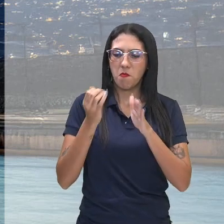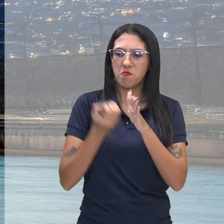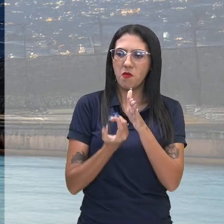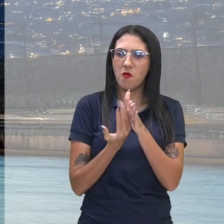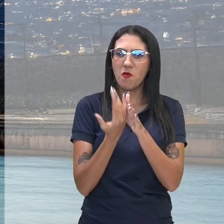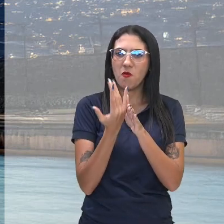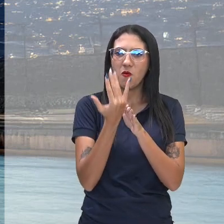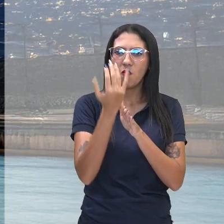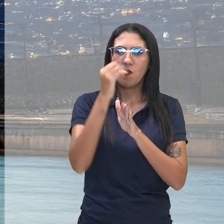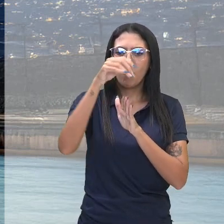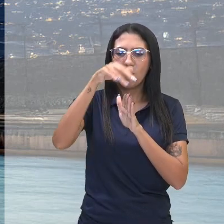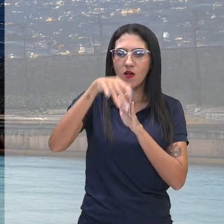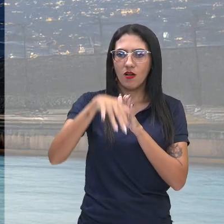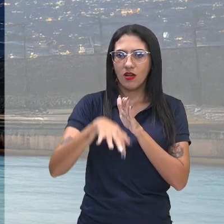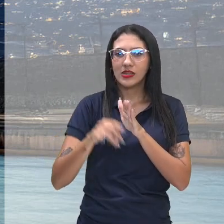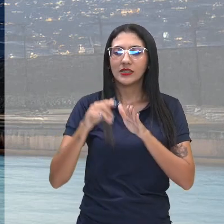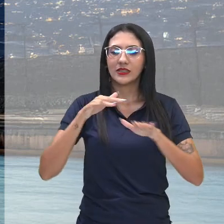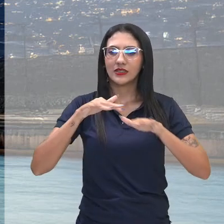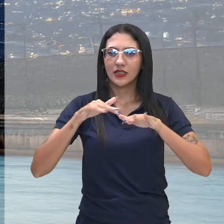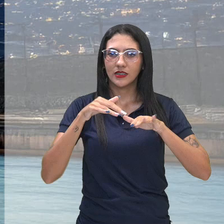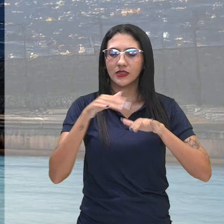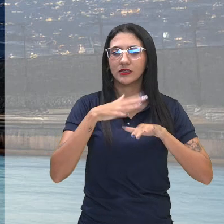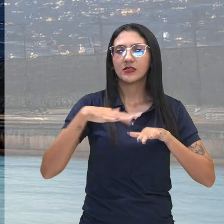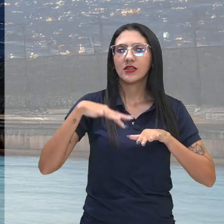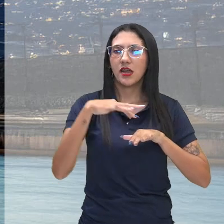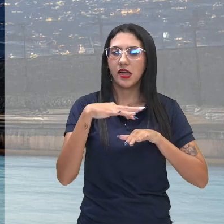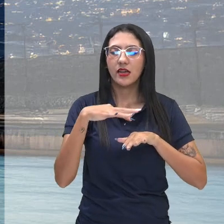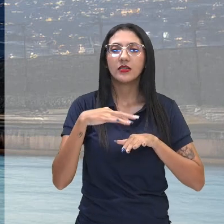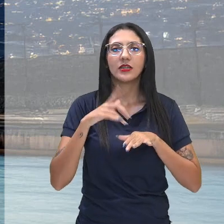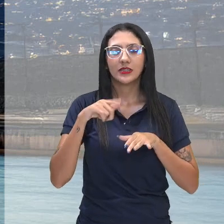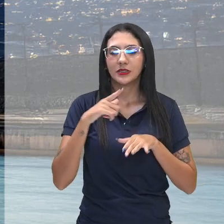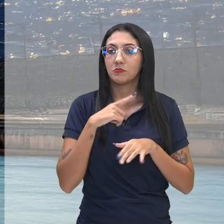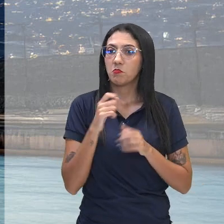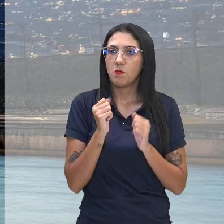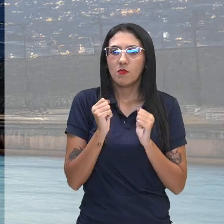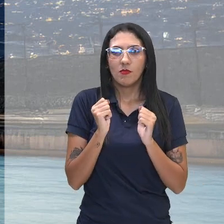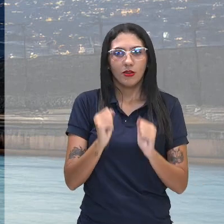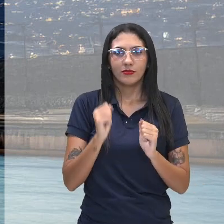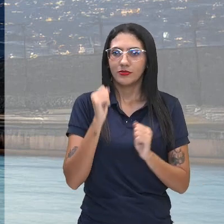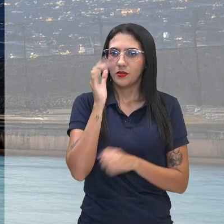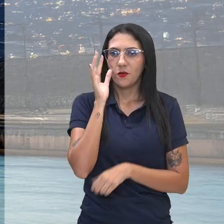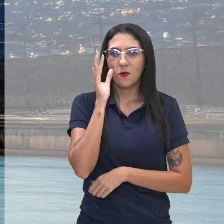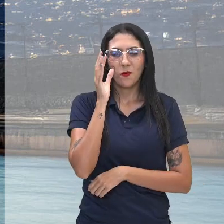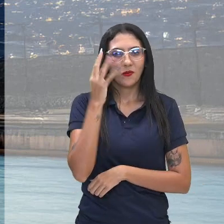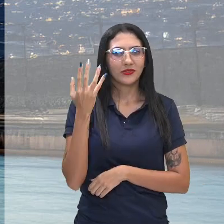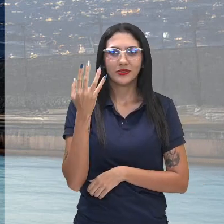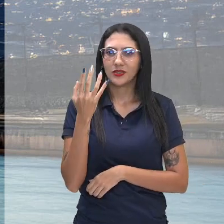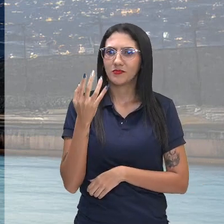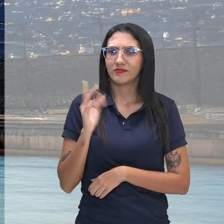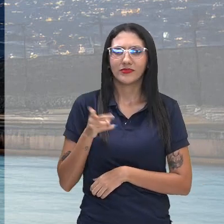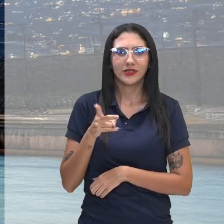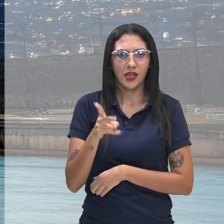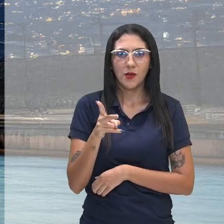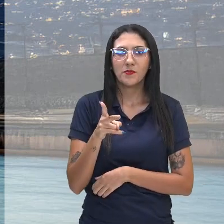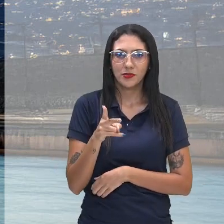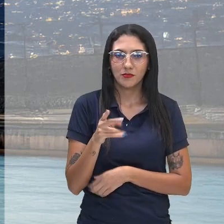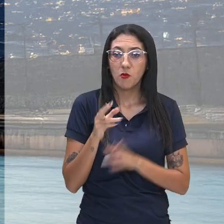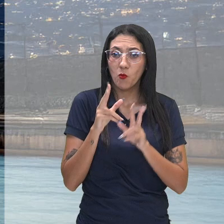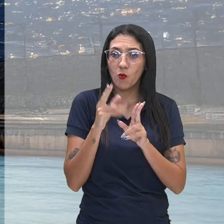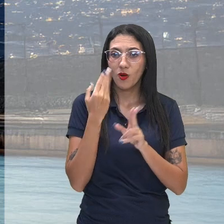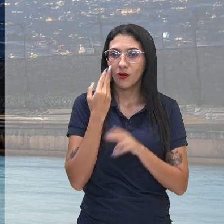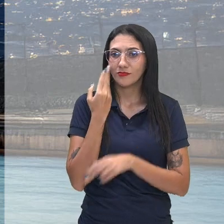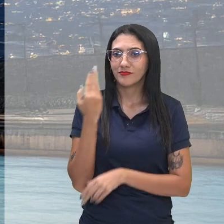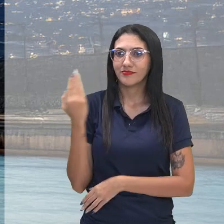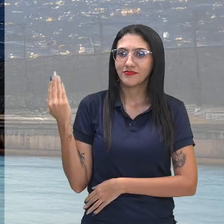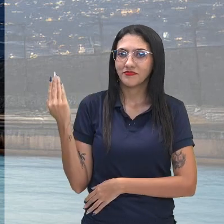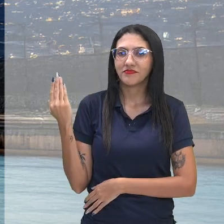nessa região, por causa desse vulcão, o Etna, elas podem acontecer aí constantemente, como a gente pôde observar. Olha